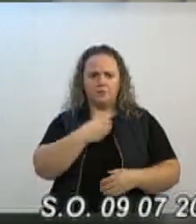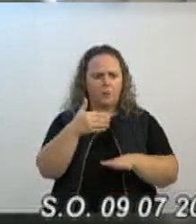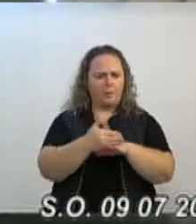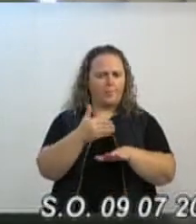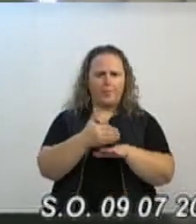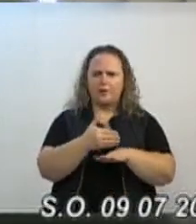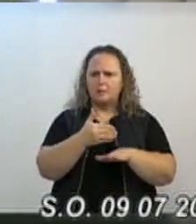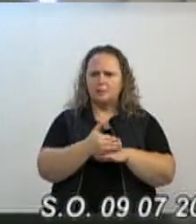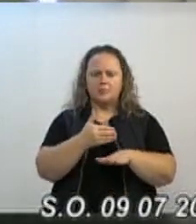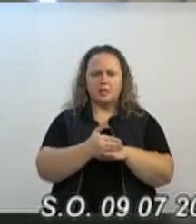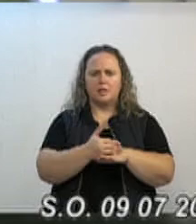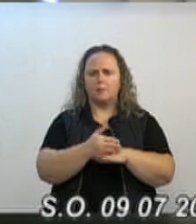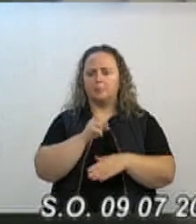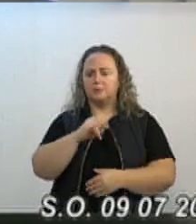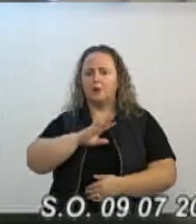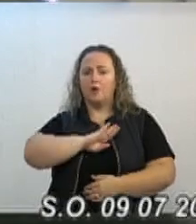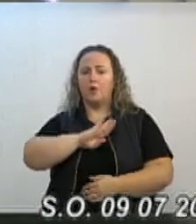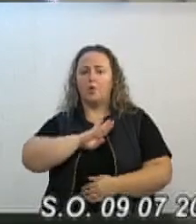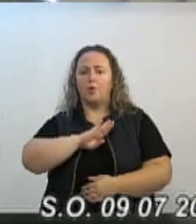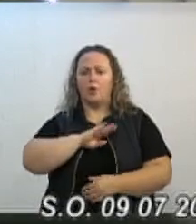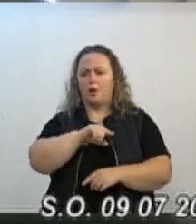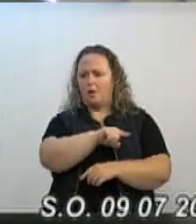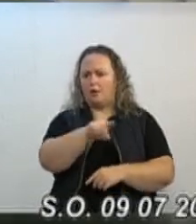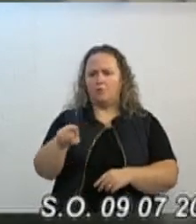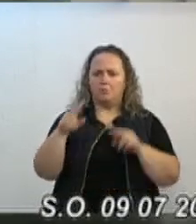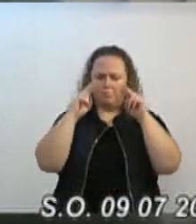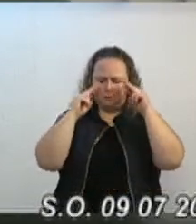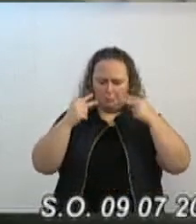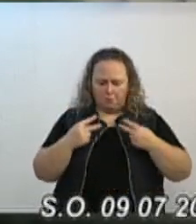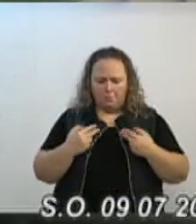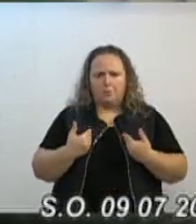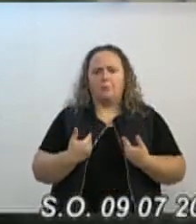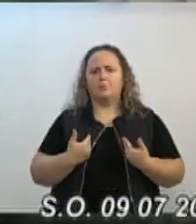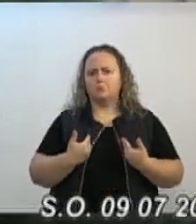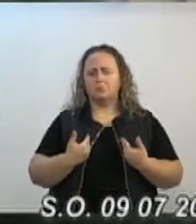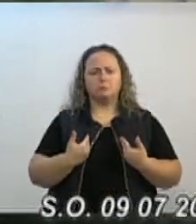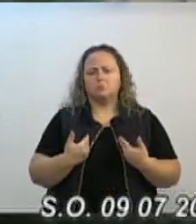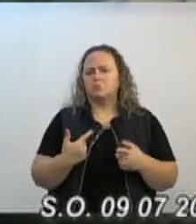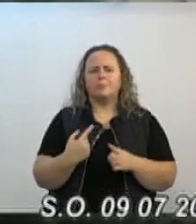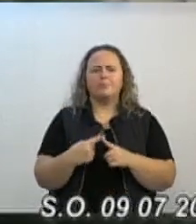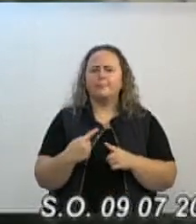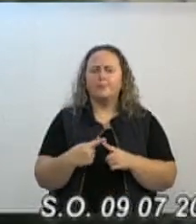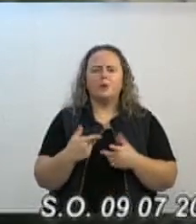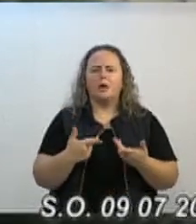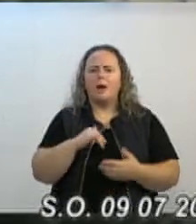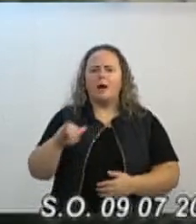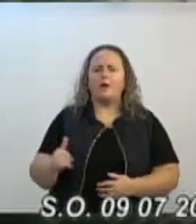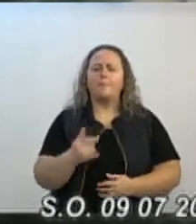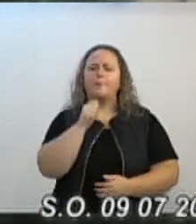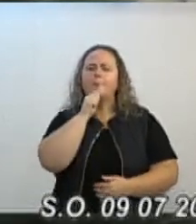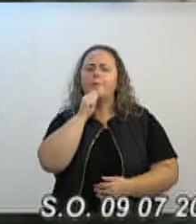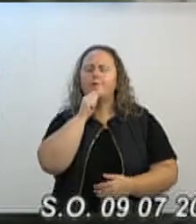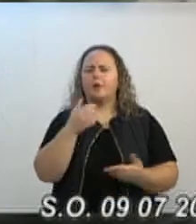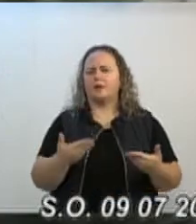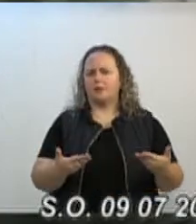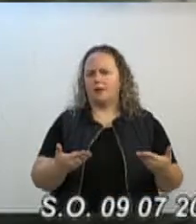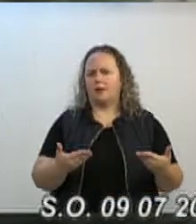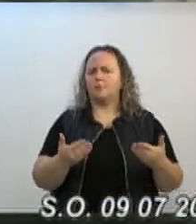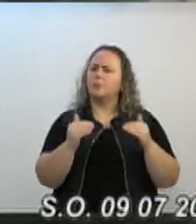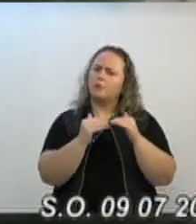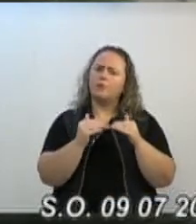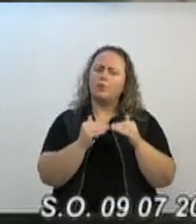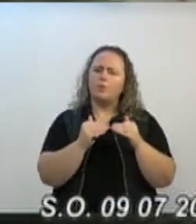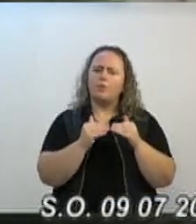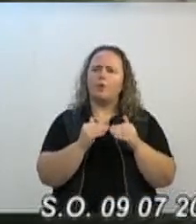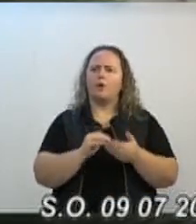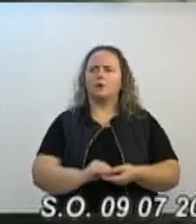participativo, eu acho que, inclusive, os meus colegas aqui de situação reconhecem esse tipo de coisa. Eu acho por que a gente não utilizar dessa situação? Concordo que